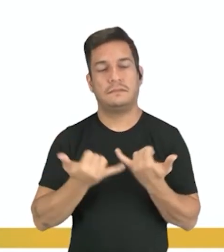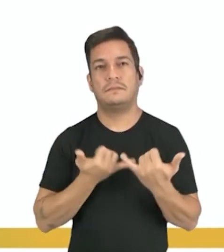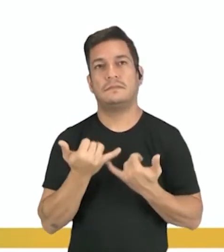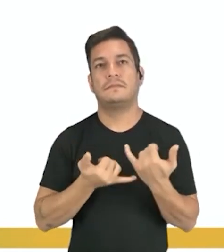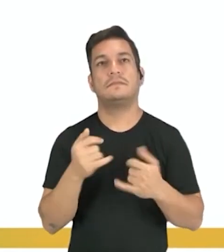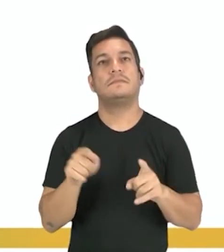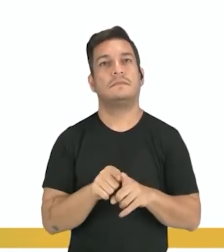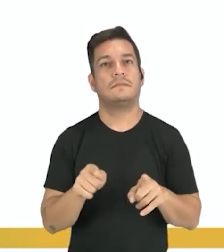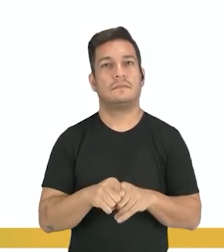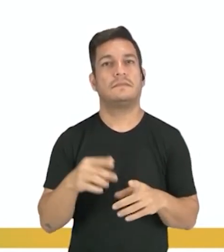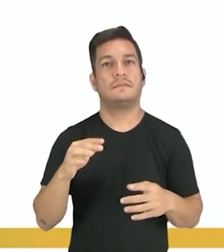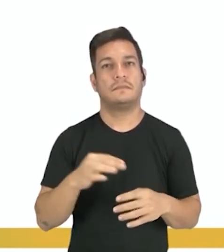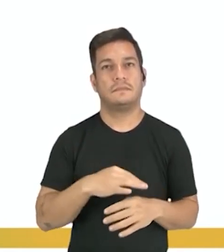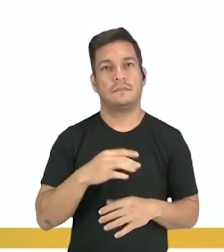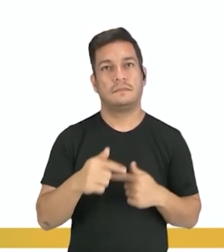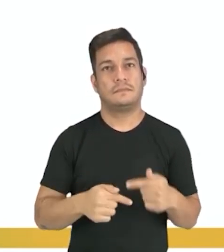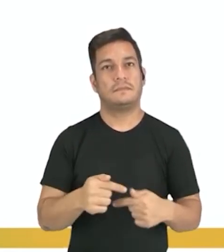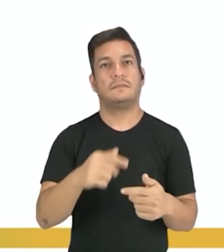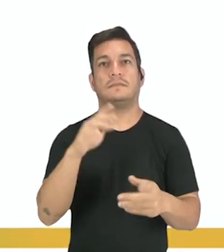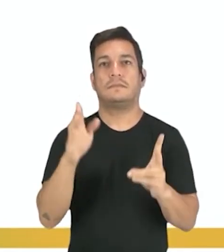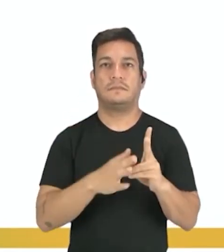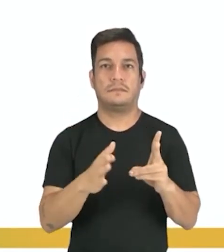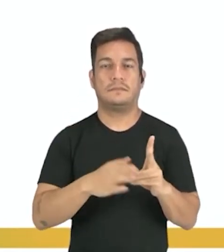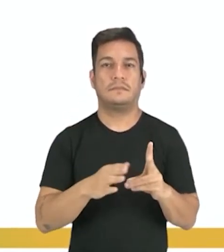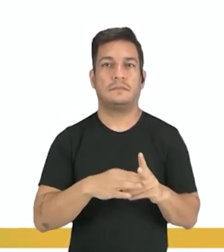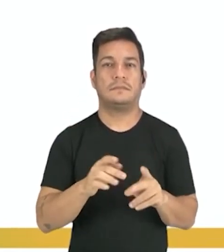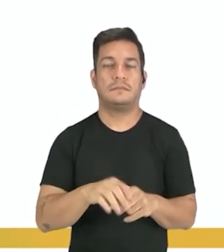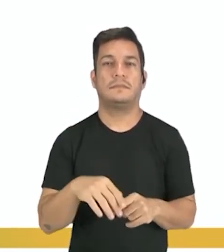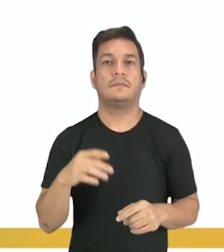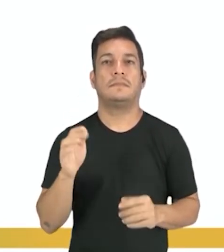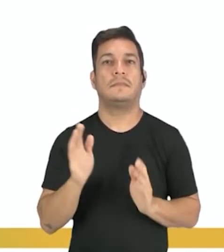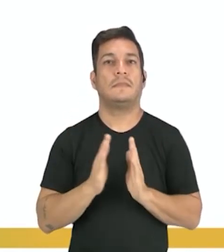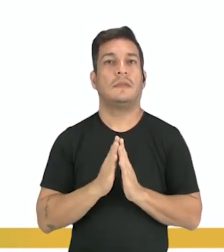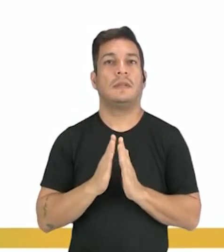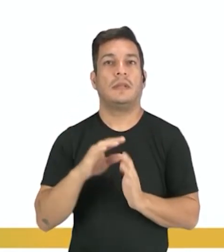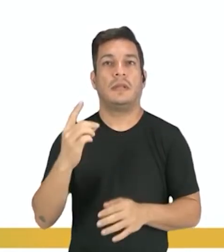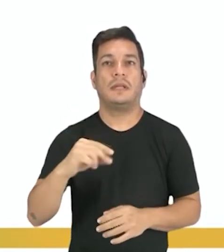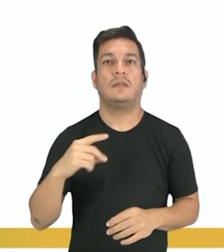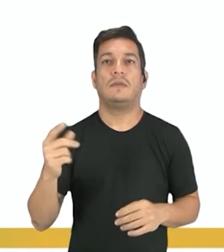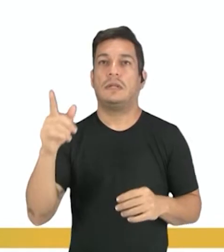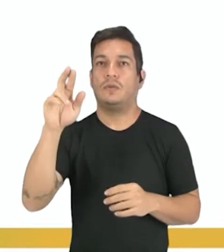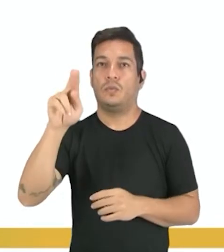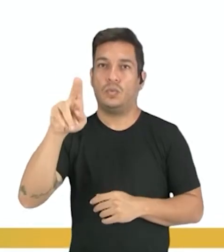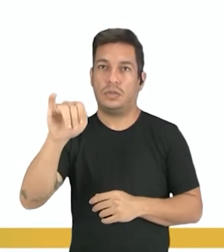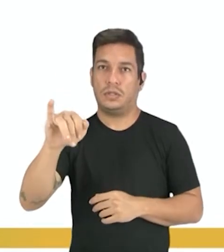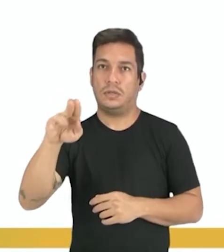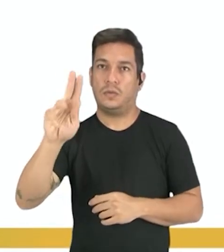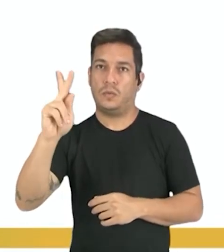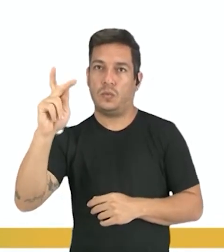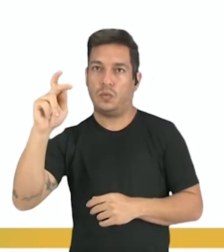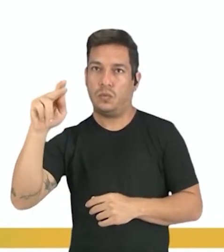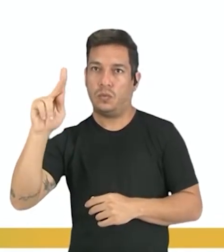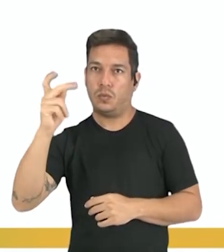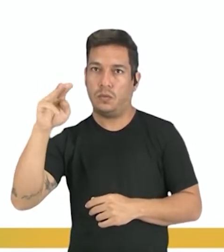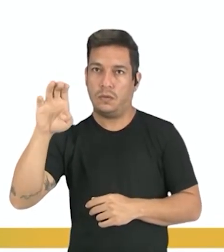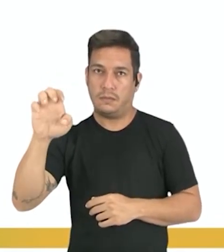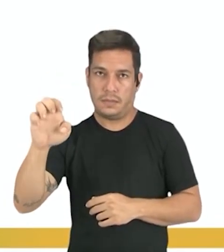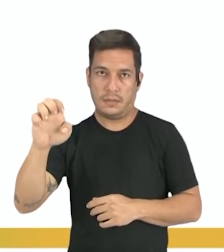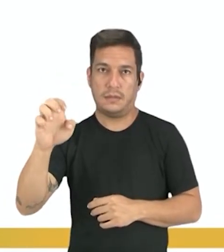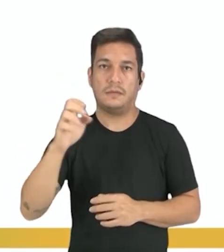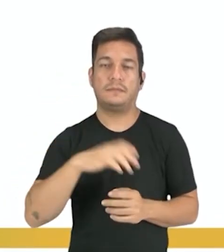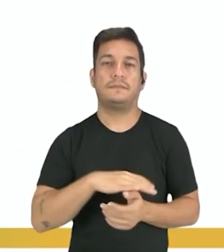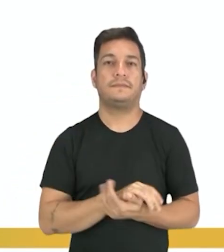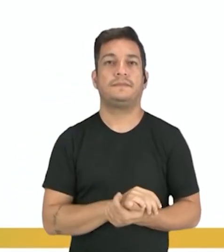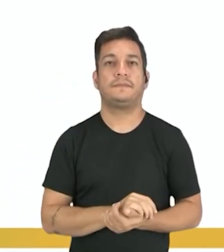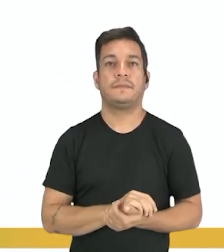muitas brincadeiras da tradição indígena e rituais de unir e uma né com os pajés e a nauana